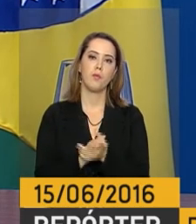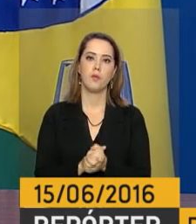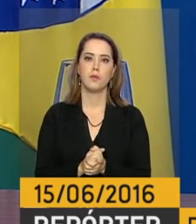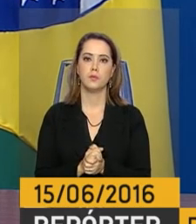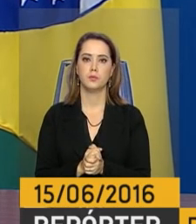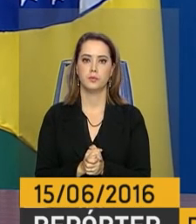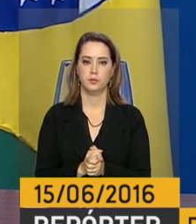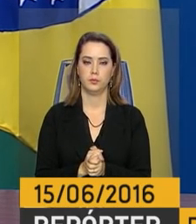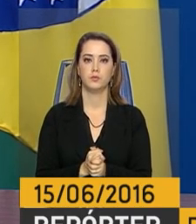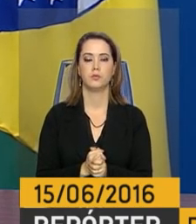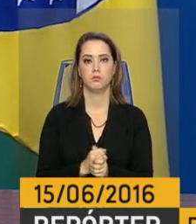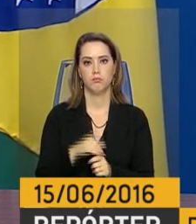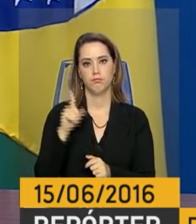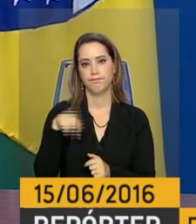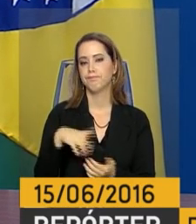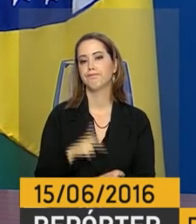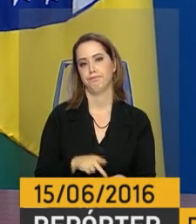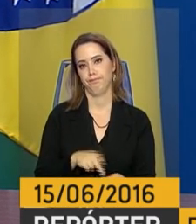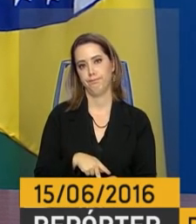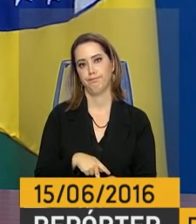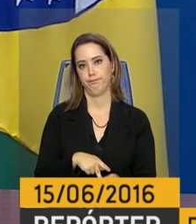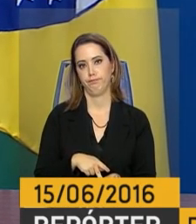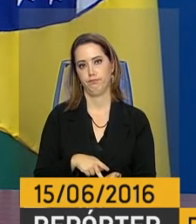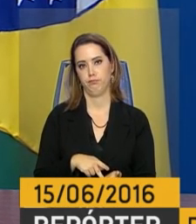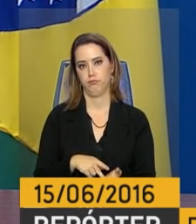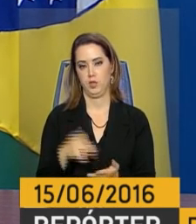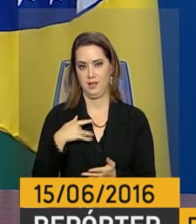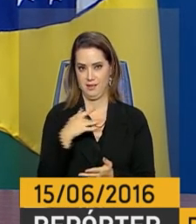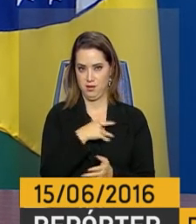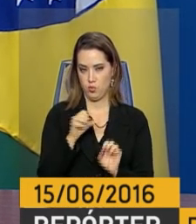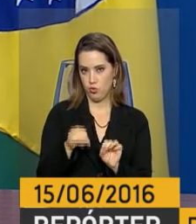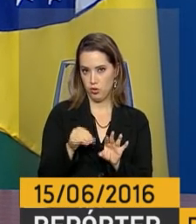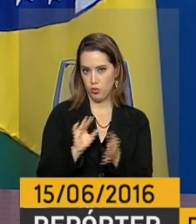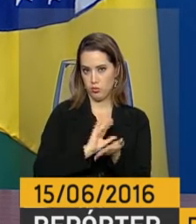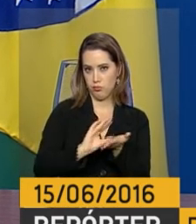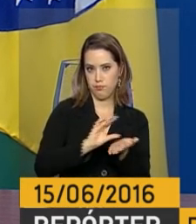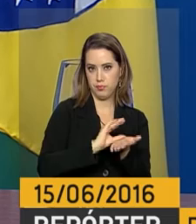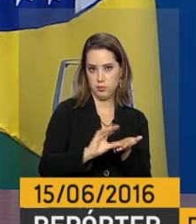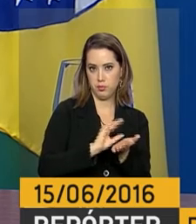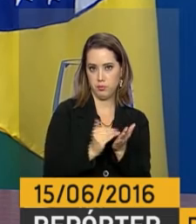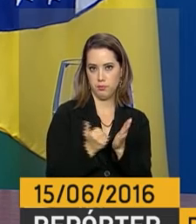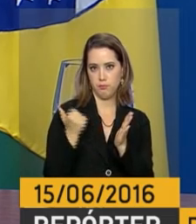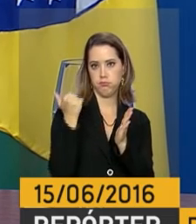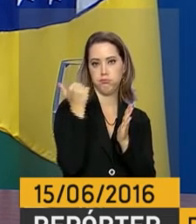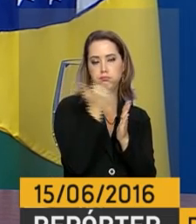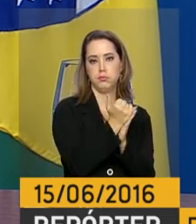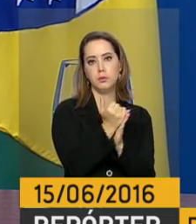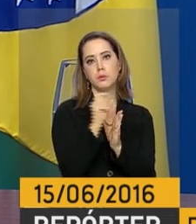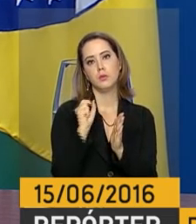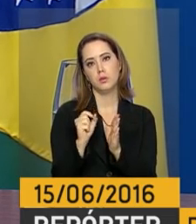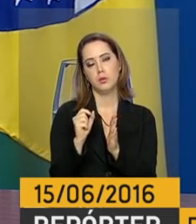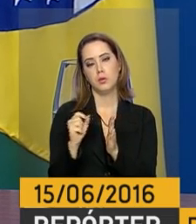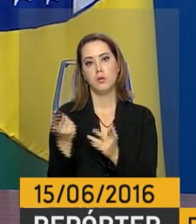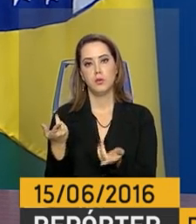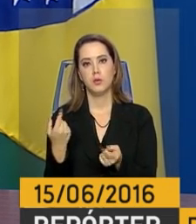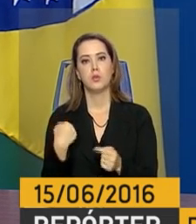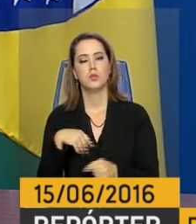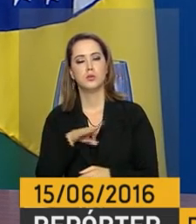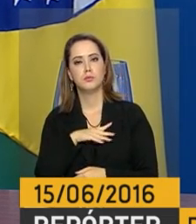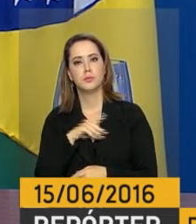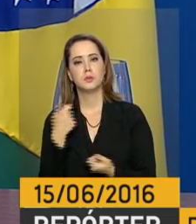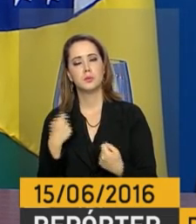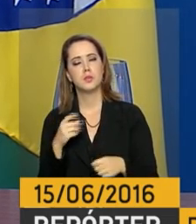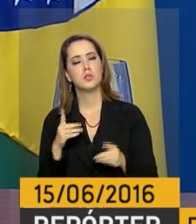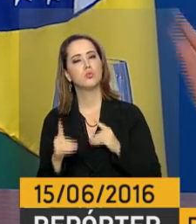nos últimos anos e cresceram, é fato, inclusive em relação ah em alguns momentos em relação ao PIB. Agora, o que nós temos que